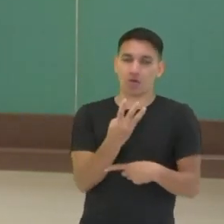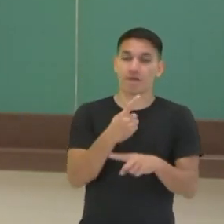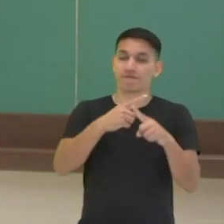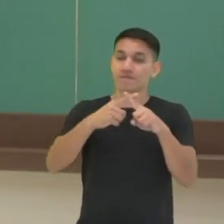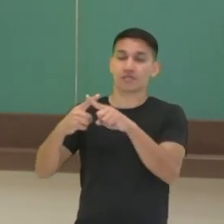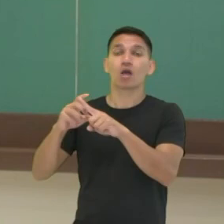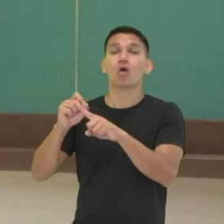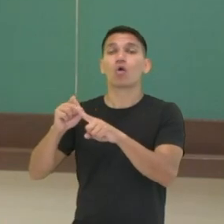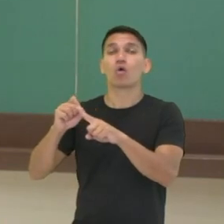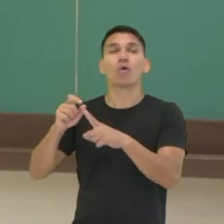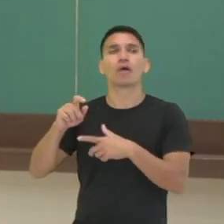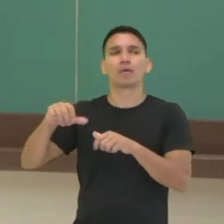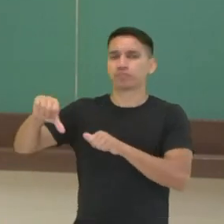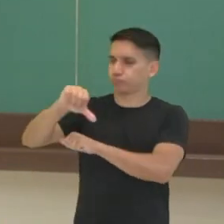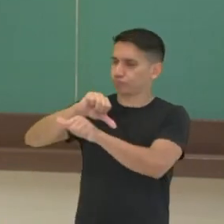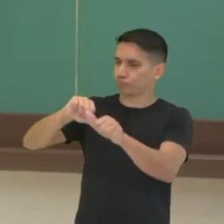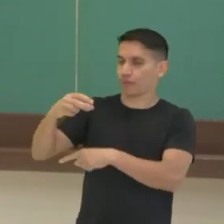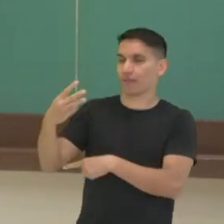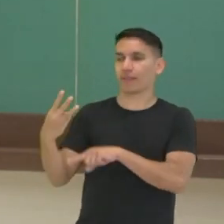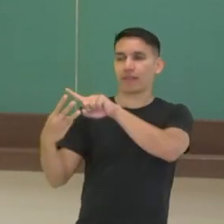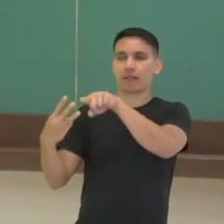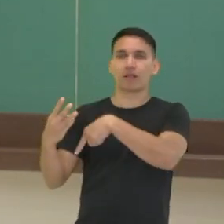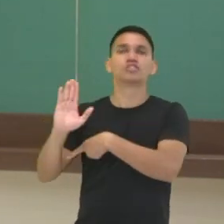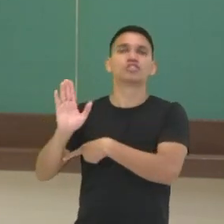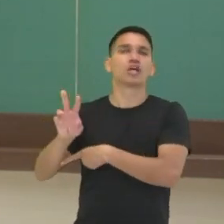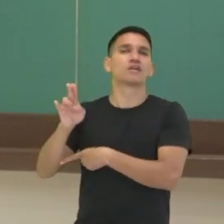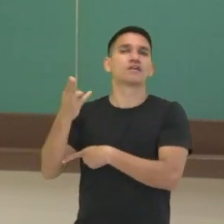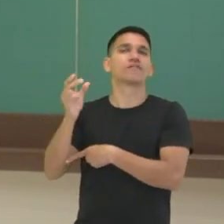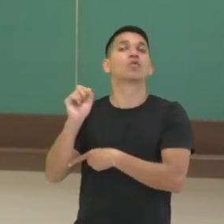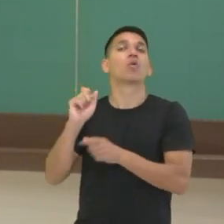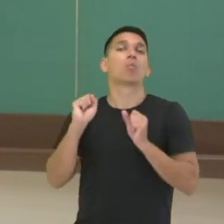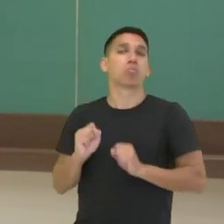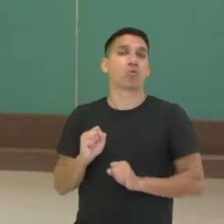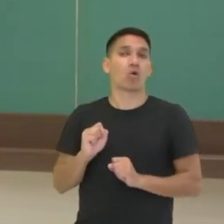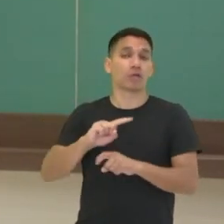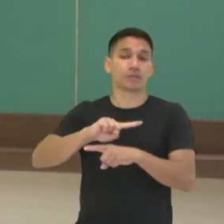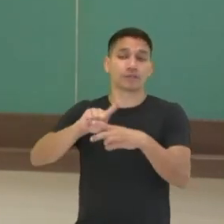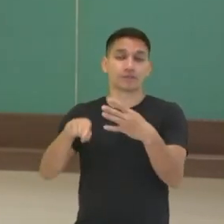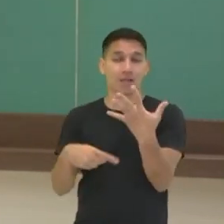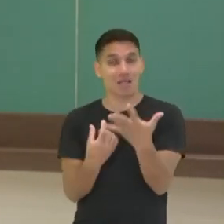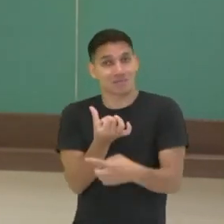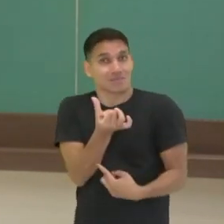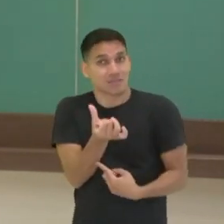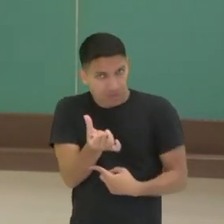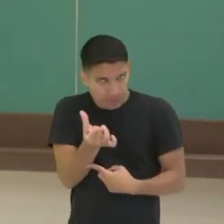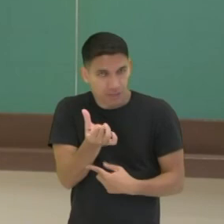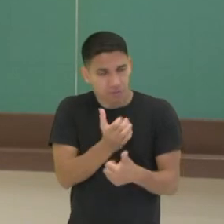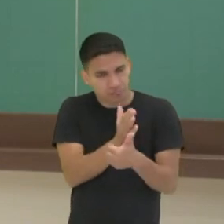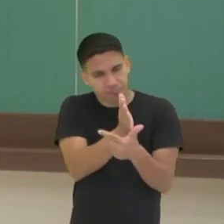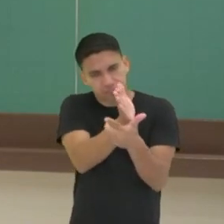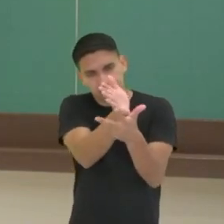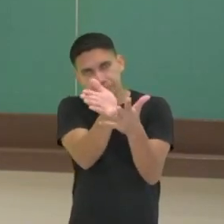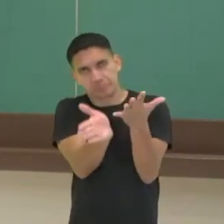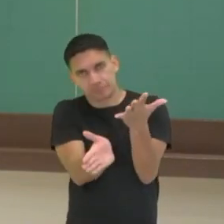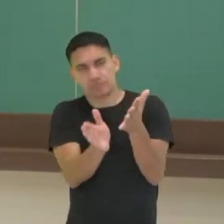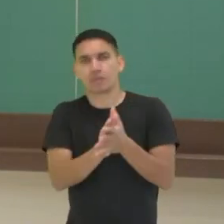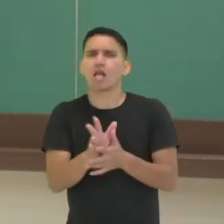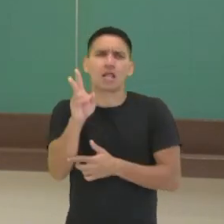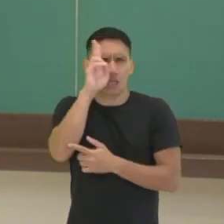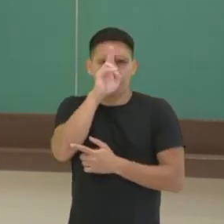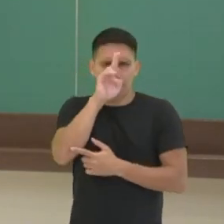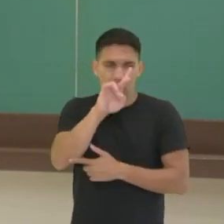permutação de 3, que a gente acabou de ver que são 6 possibilidades. Lembrando que de 4, nós já